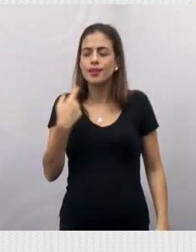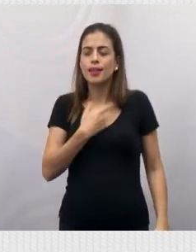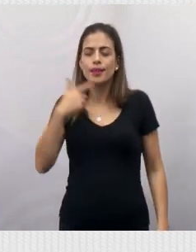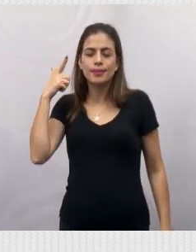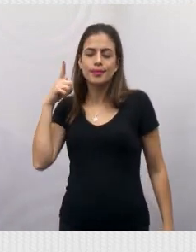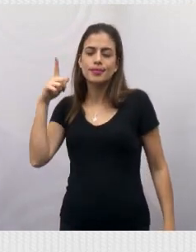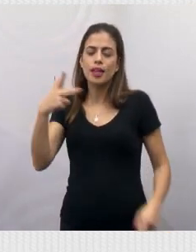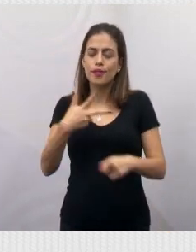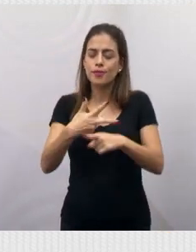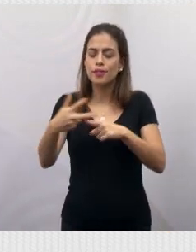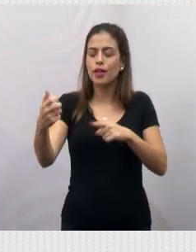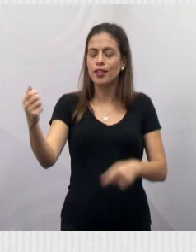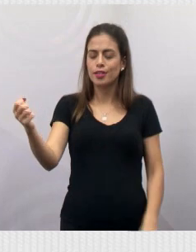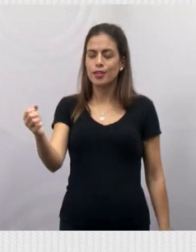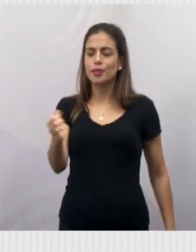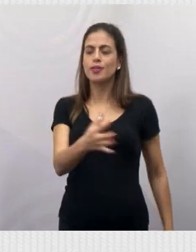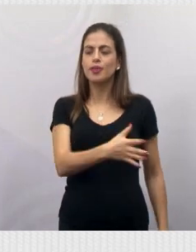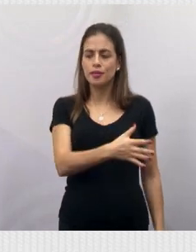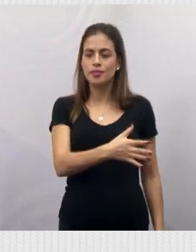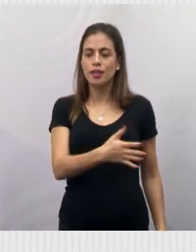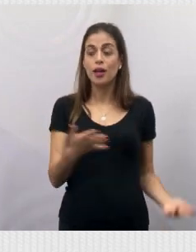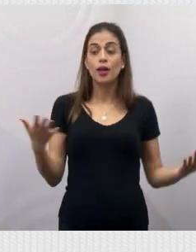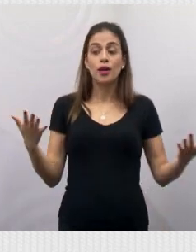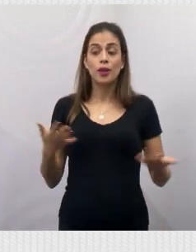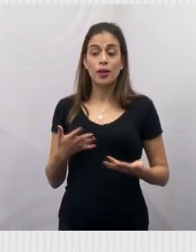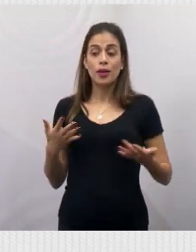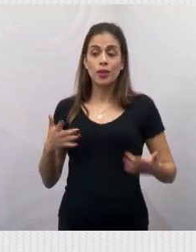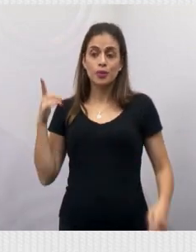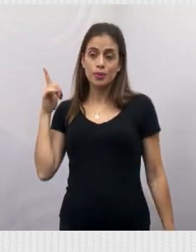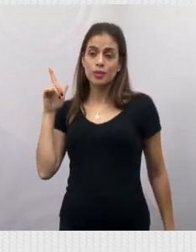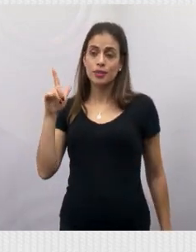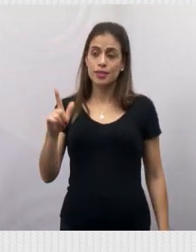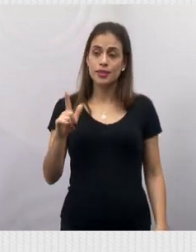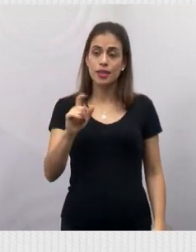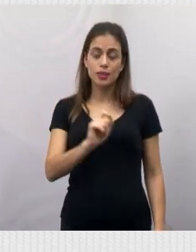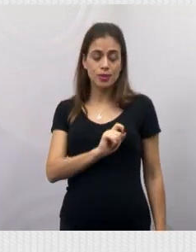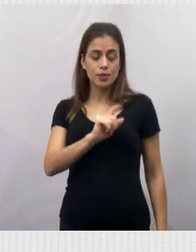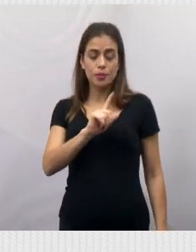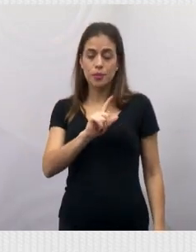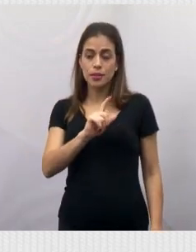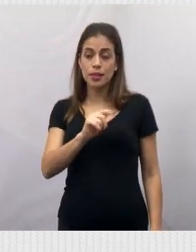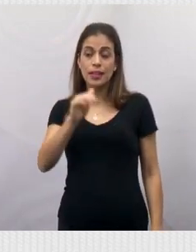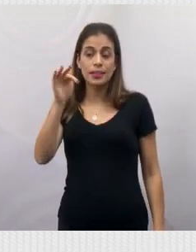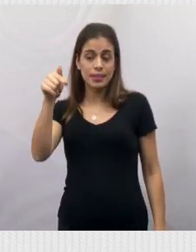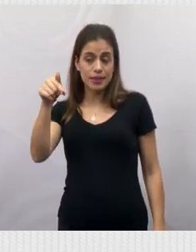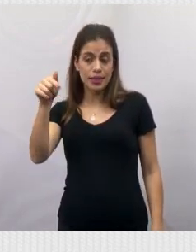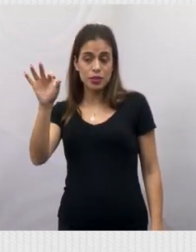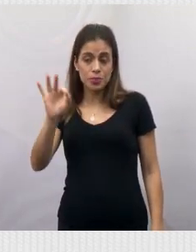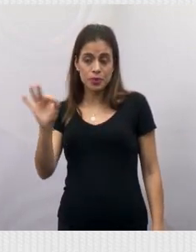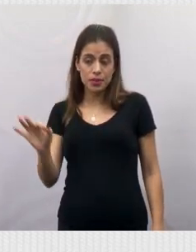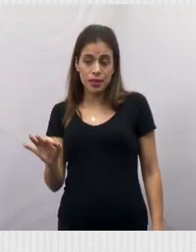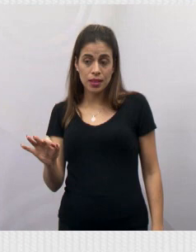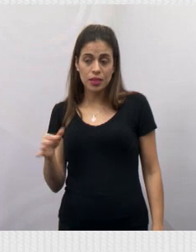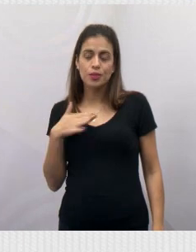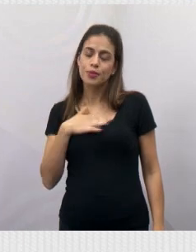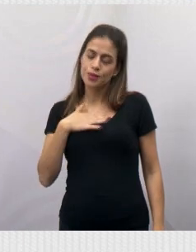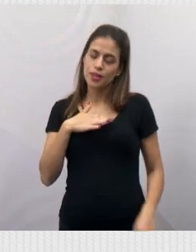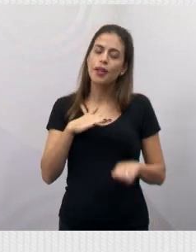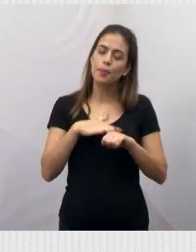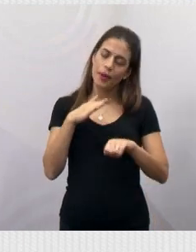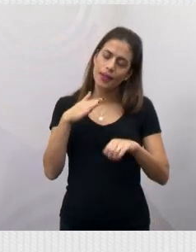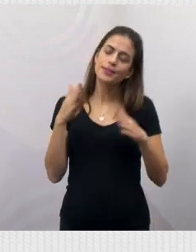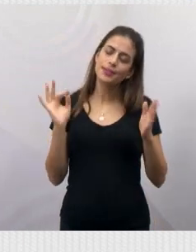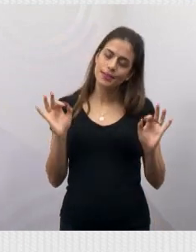nós conquistamos esse aumento, que eu sei que é de 7%, mas que a gente gostaria que fosse muito